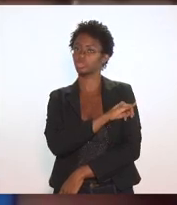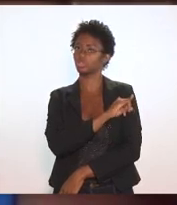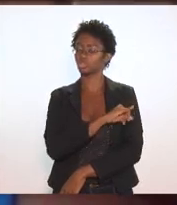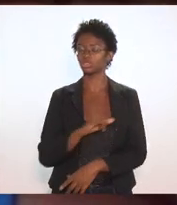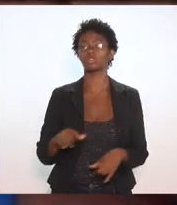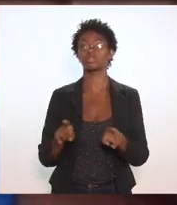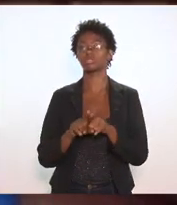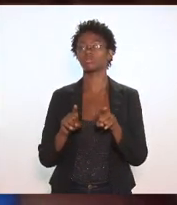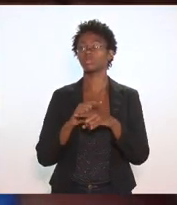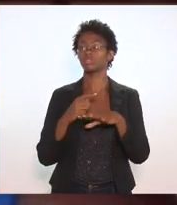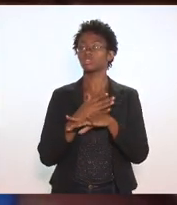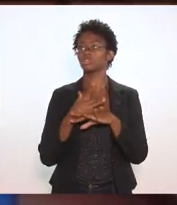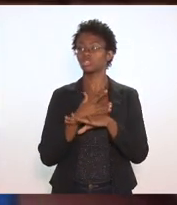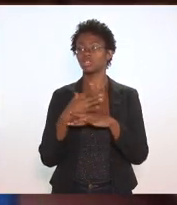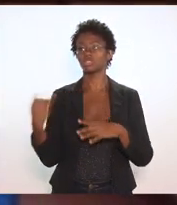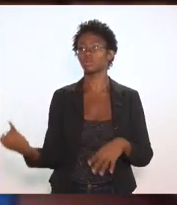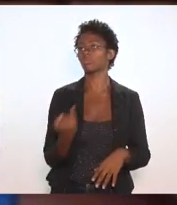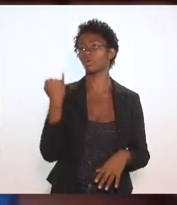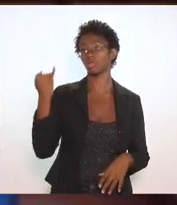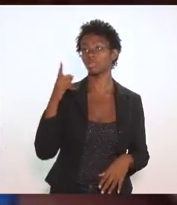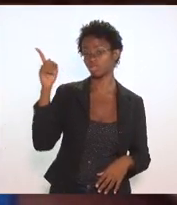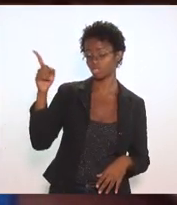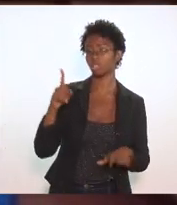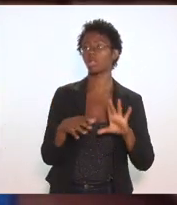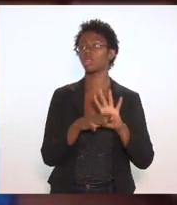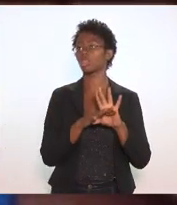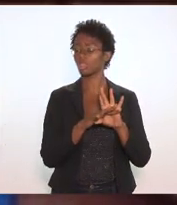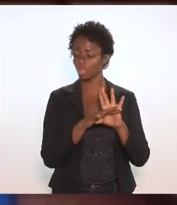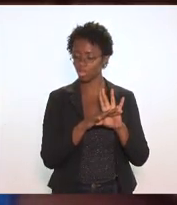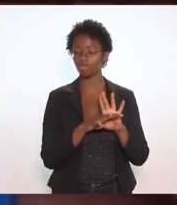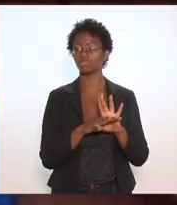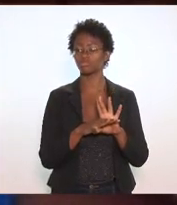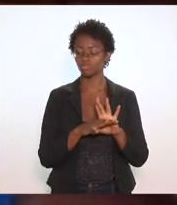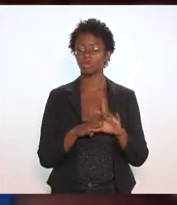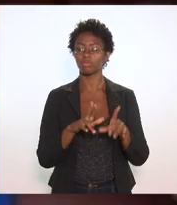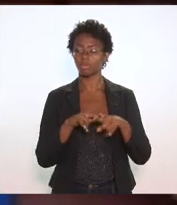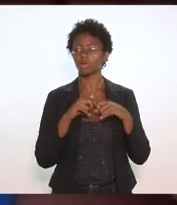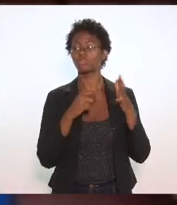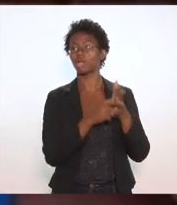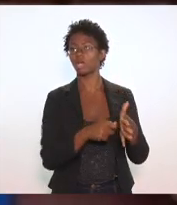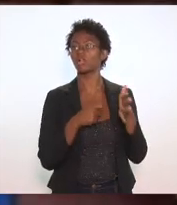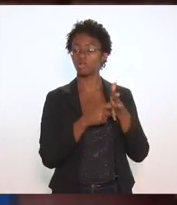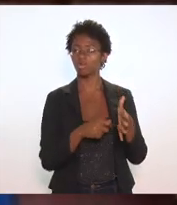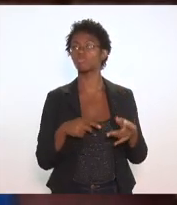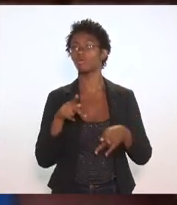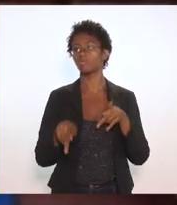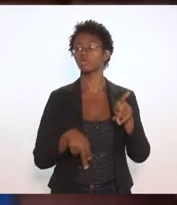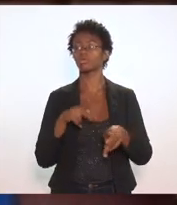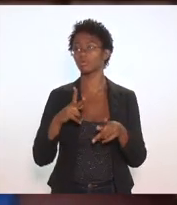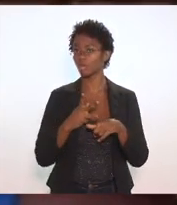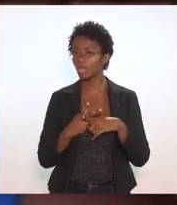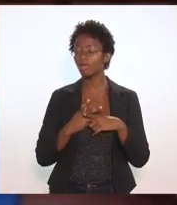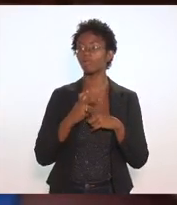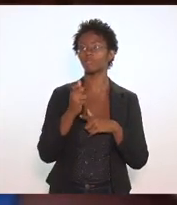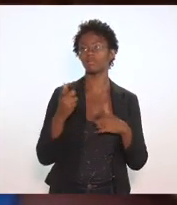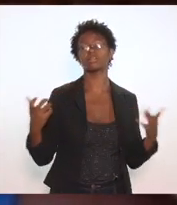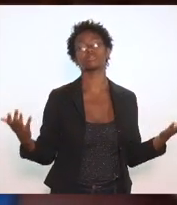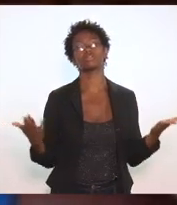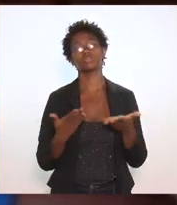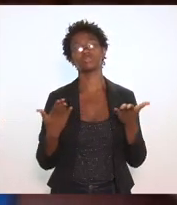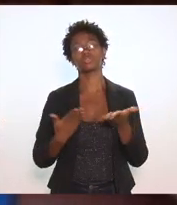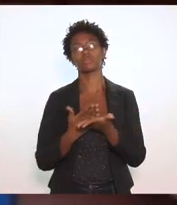dos municípios mais importantes, que é o município de Duque de Caxias, onde a luta popular vence hoje com a